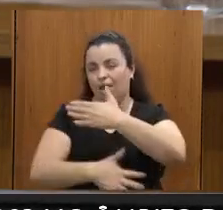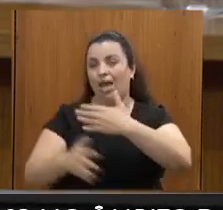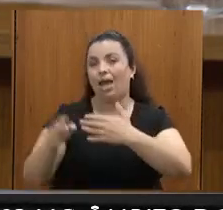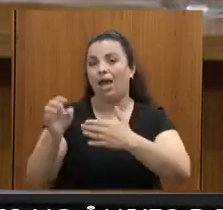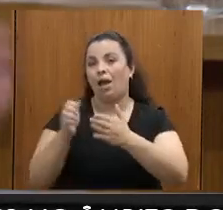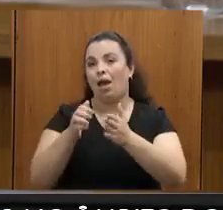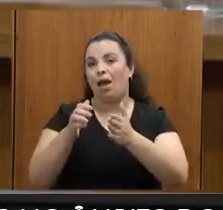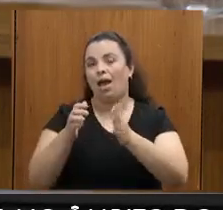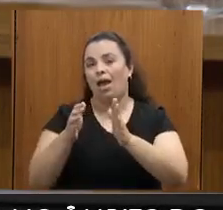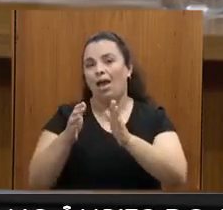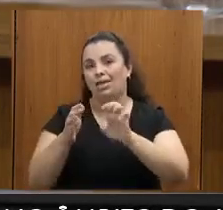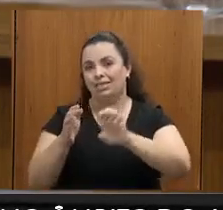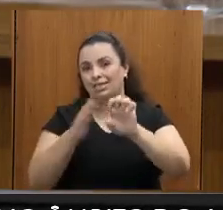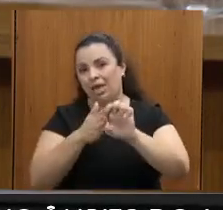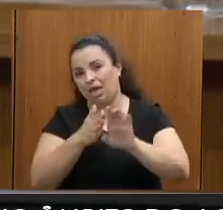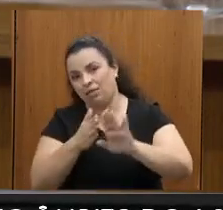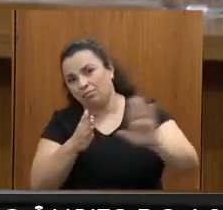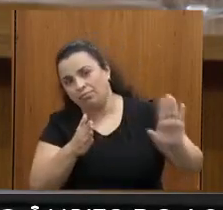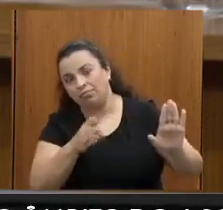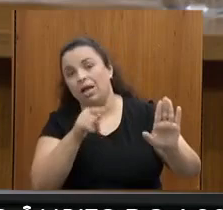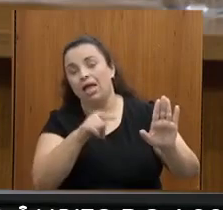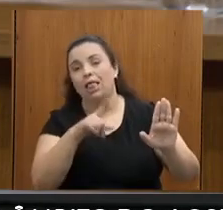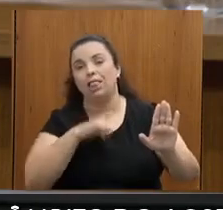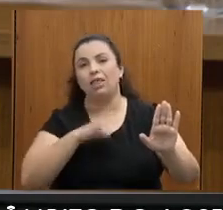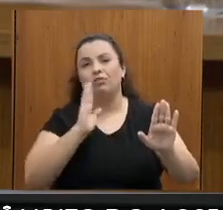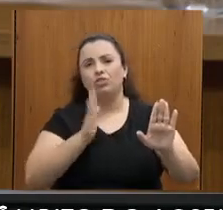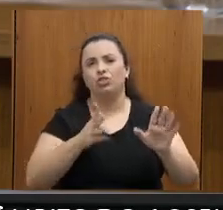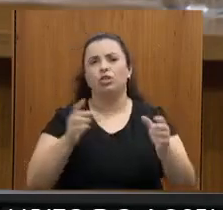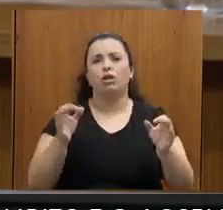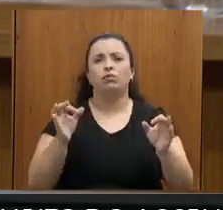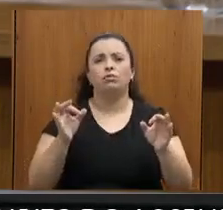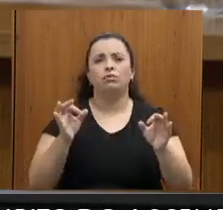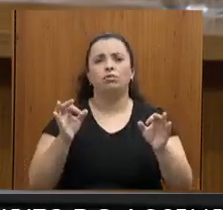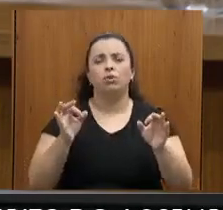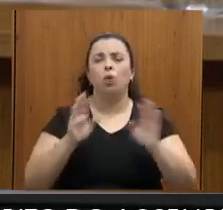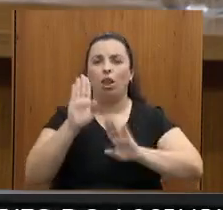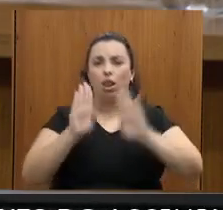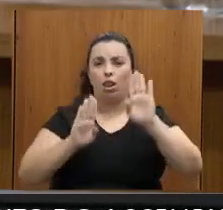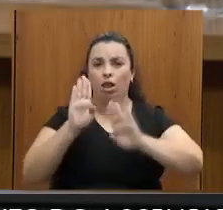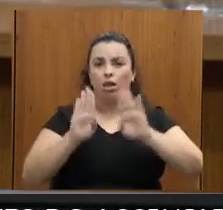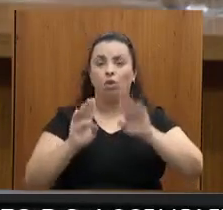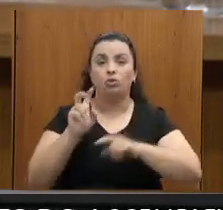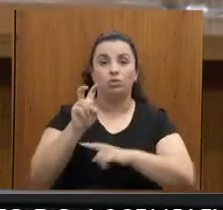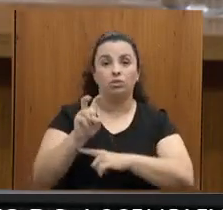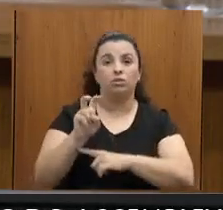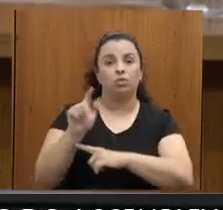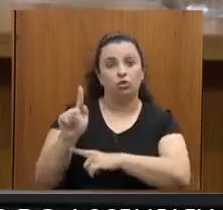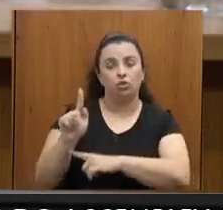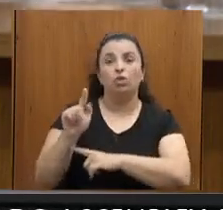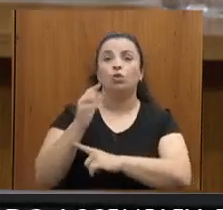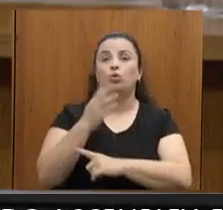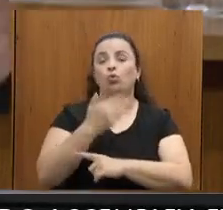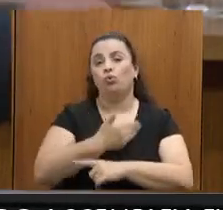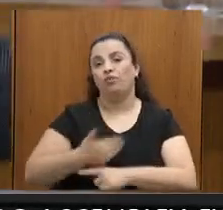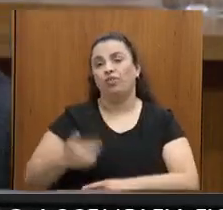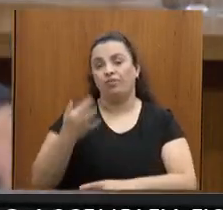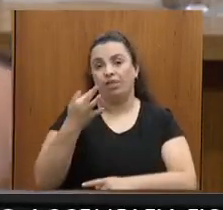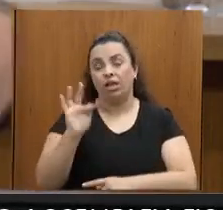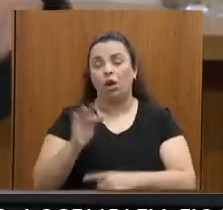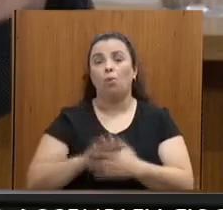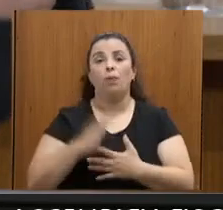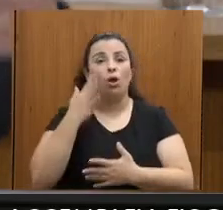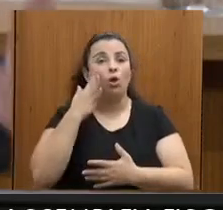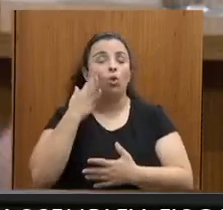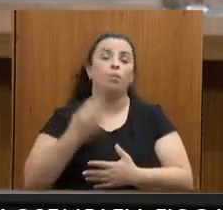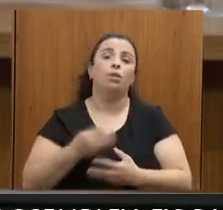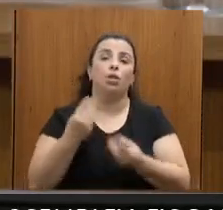agora, acabou de ser realizado o leilão do 5G pelo governo federal para entender como as operadoras de telefonia se posicionariam